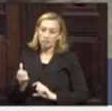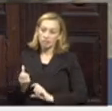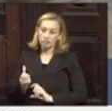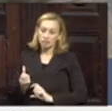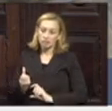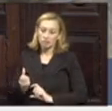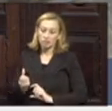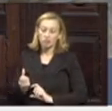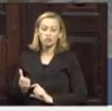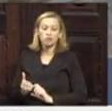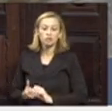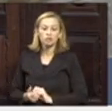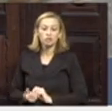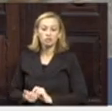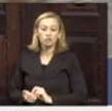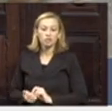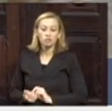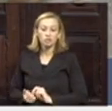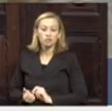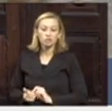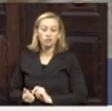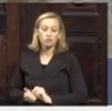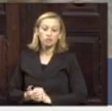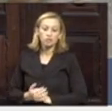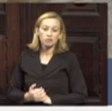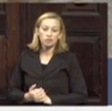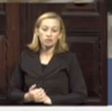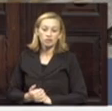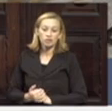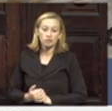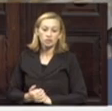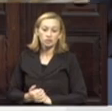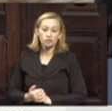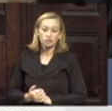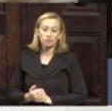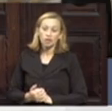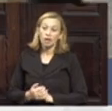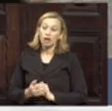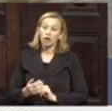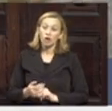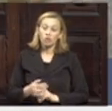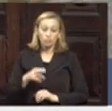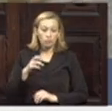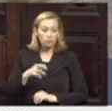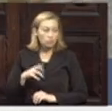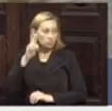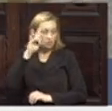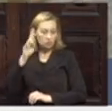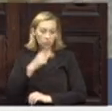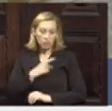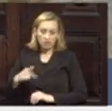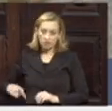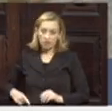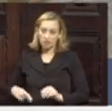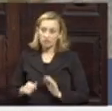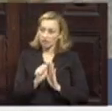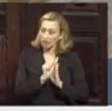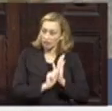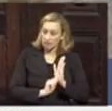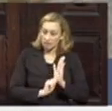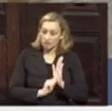de pneumáticos inservíveis, o que é um grande problema ambiental para o